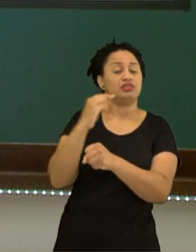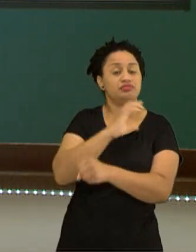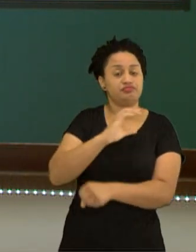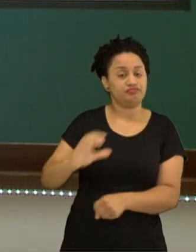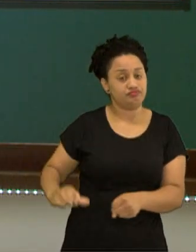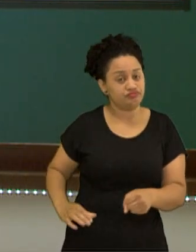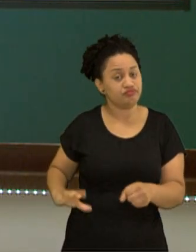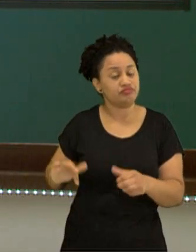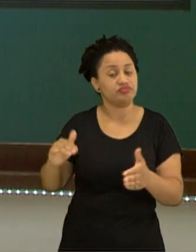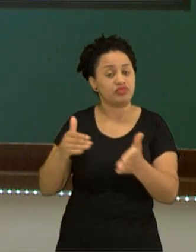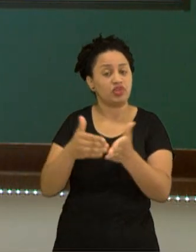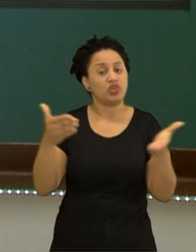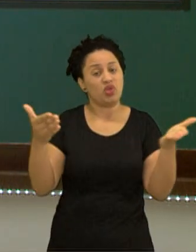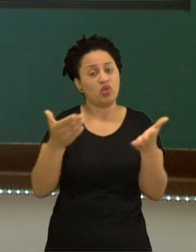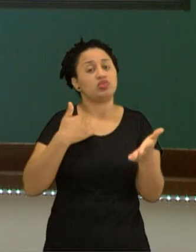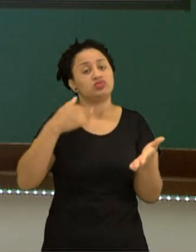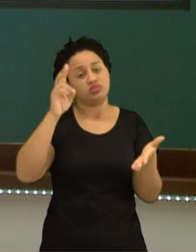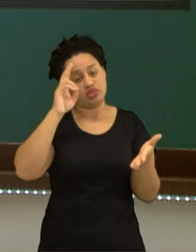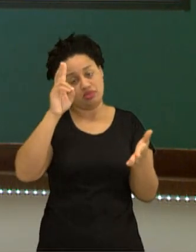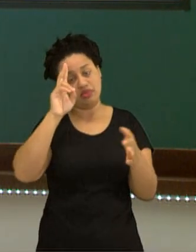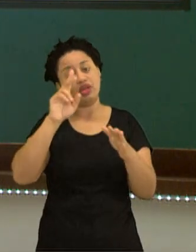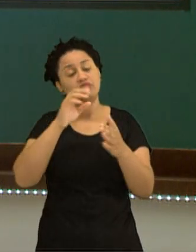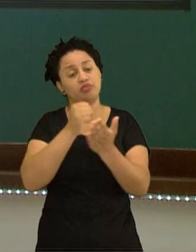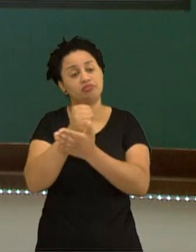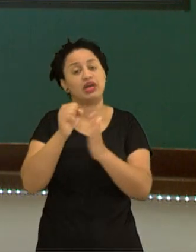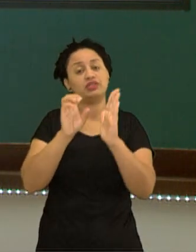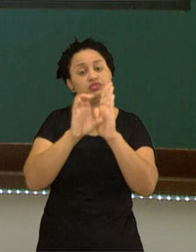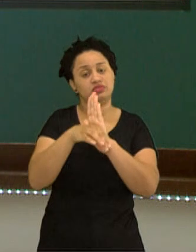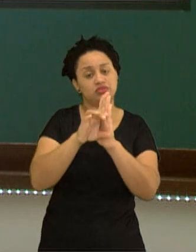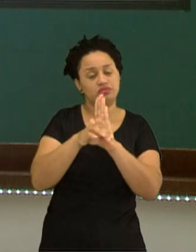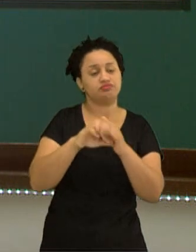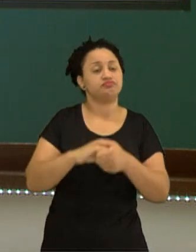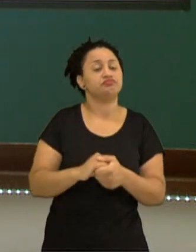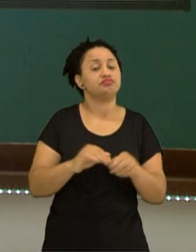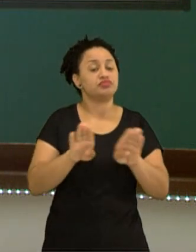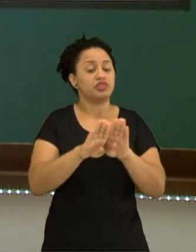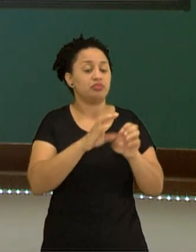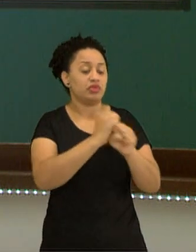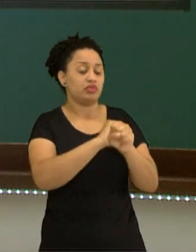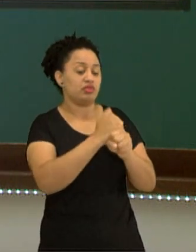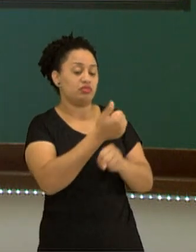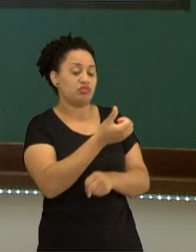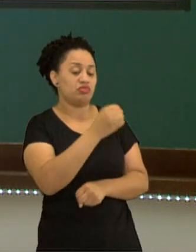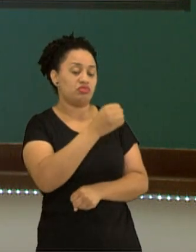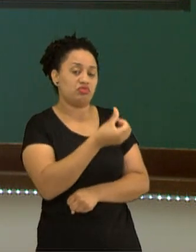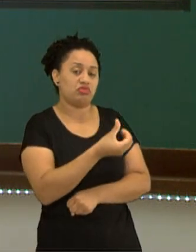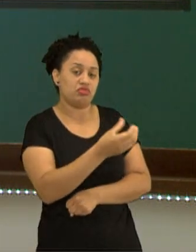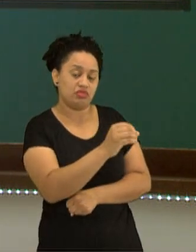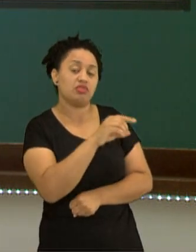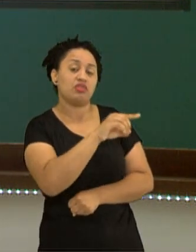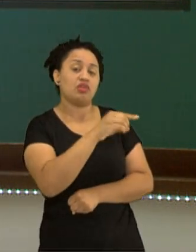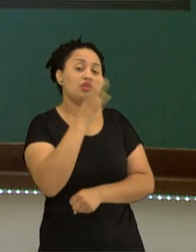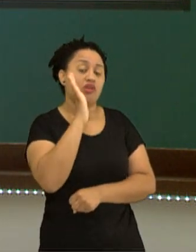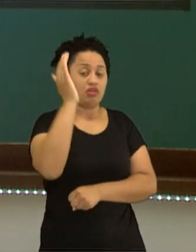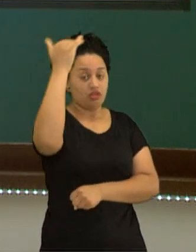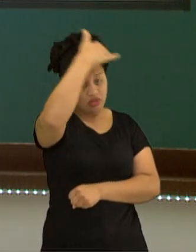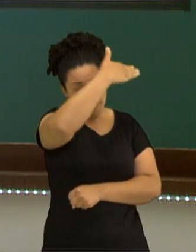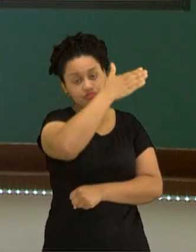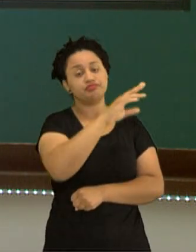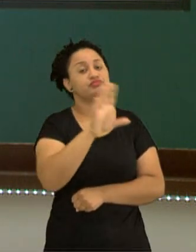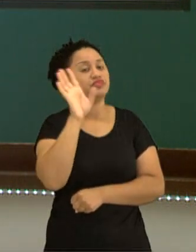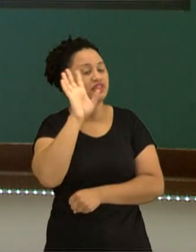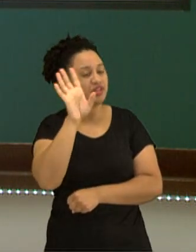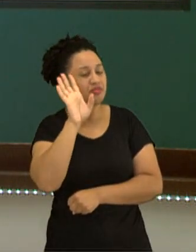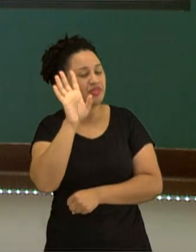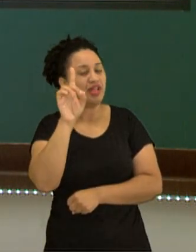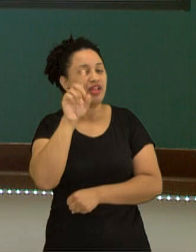hoje ele é lembrado com os seus conceitos. Também, desde os anos 60, o Elvis continua sendo lembrado, existe a questão dos covers,